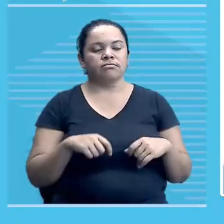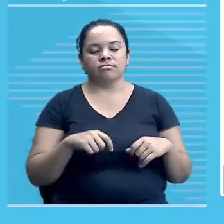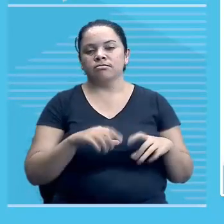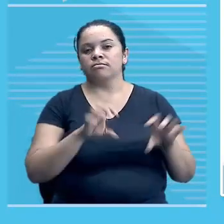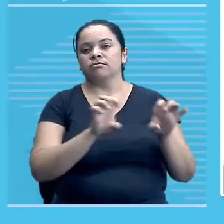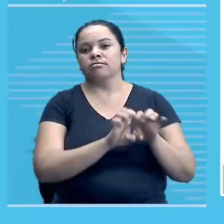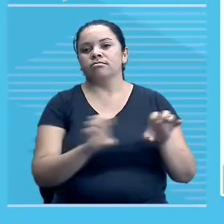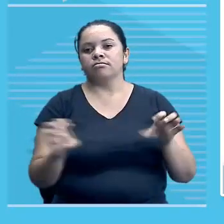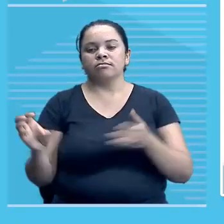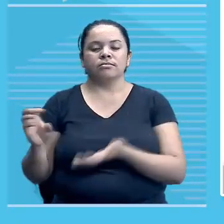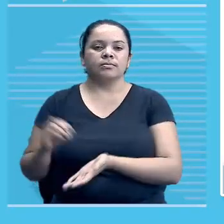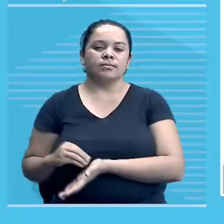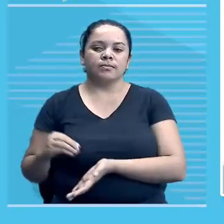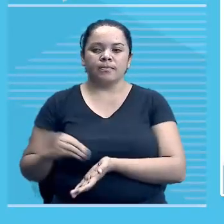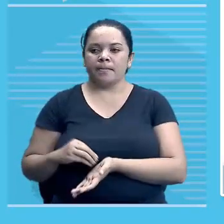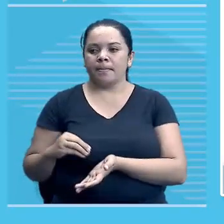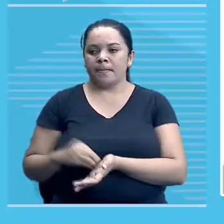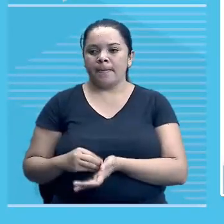incompletas